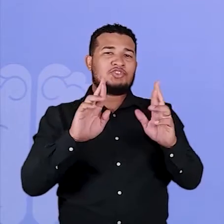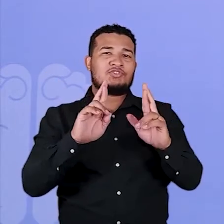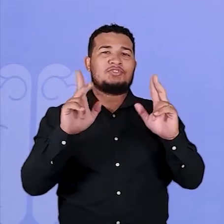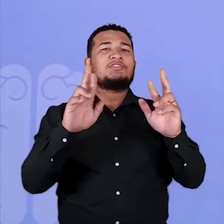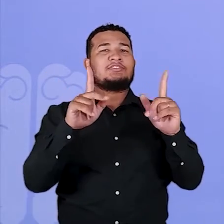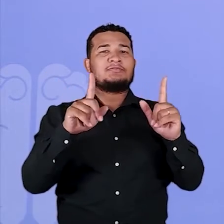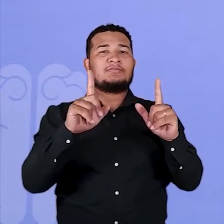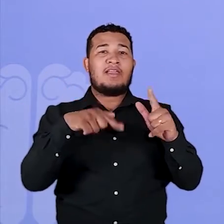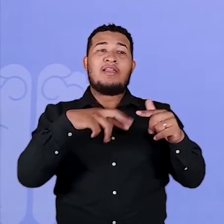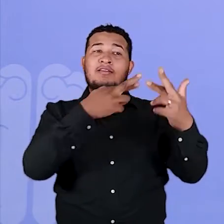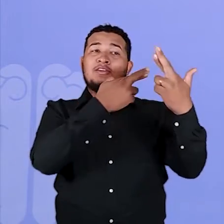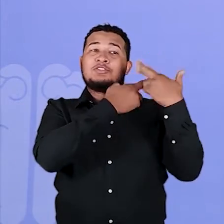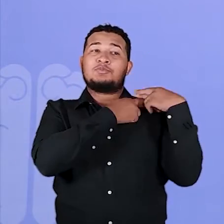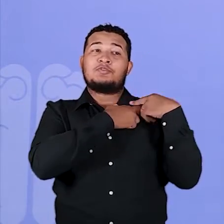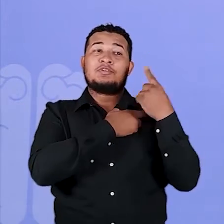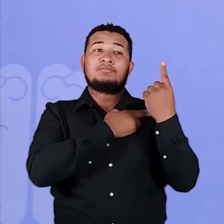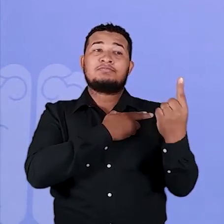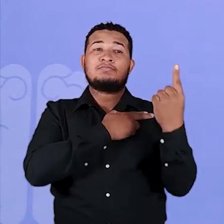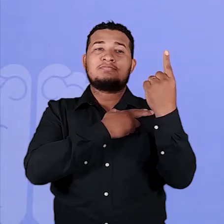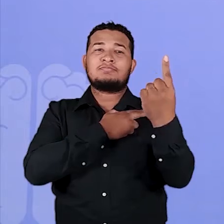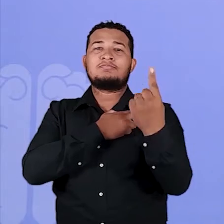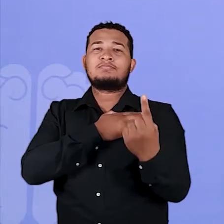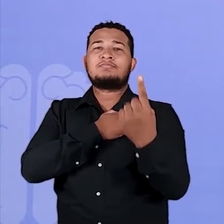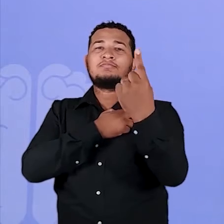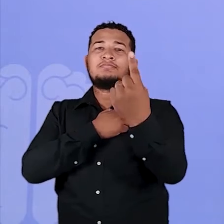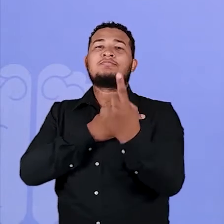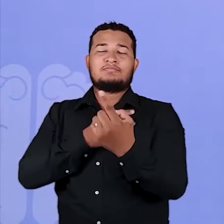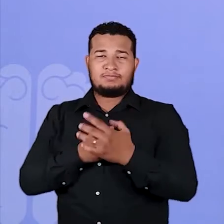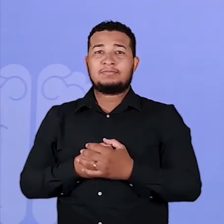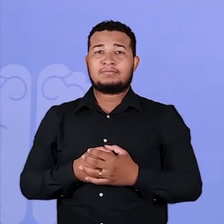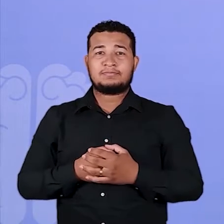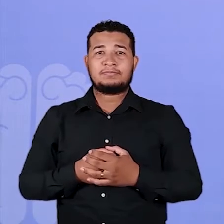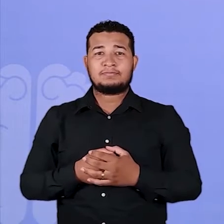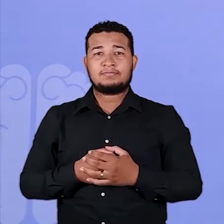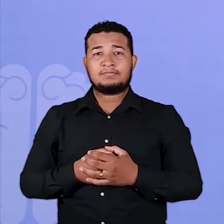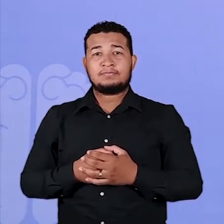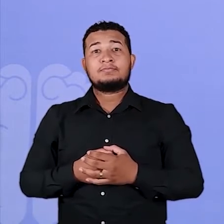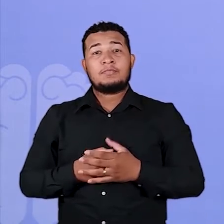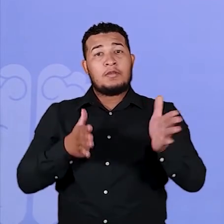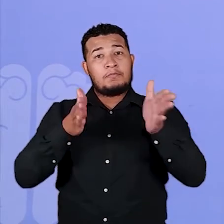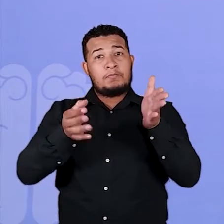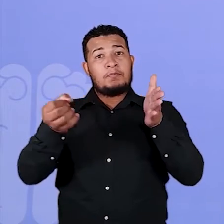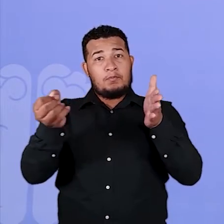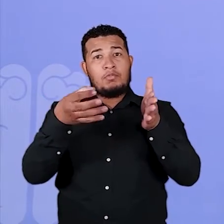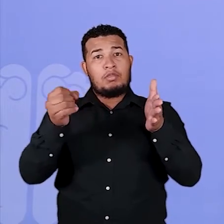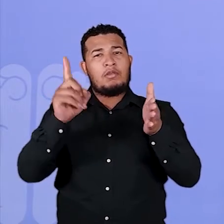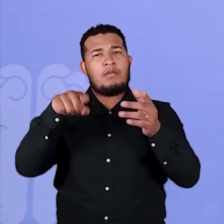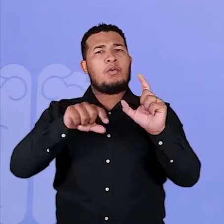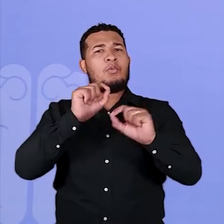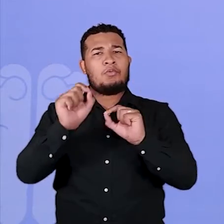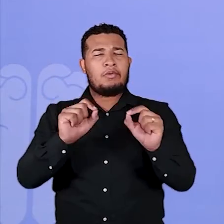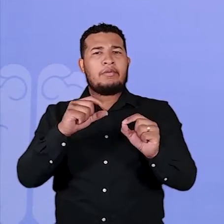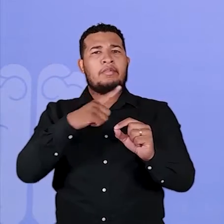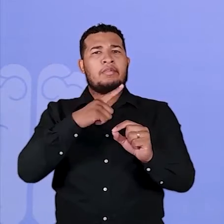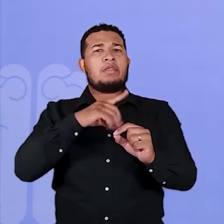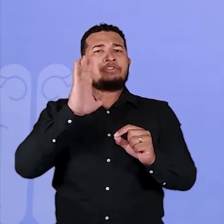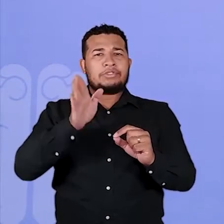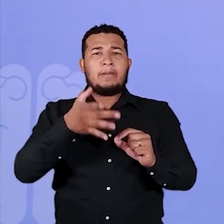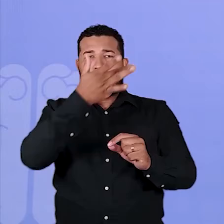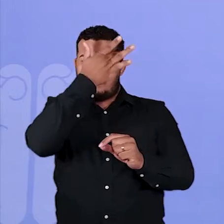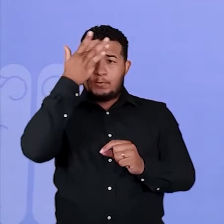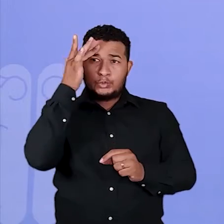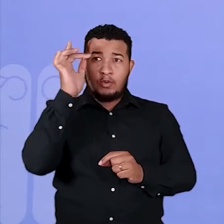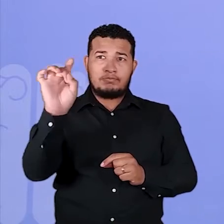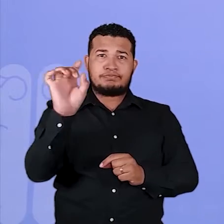de uma noção de responsabilidade pessoal. A modernidade parte do pressuposto que